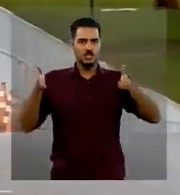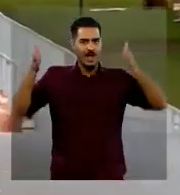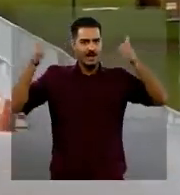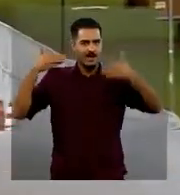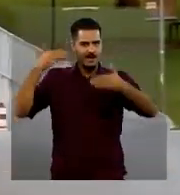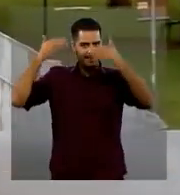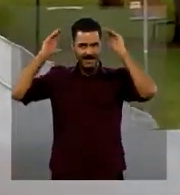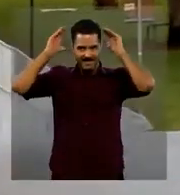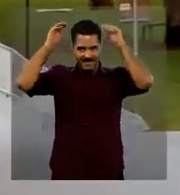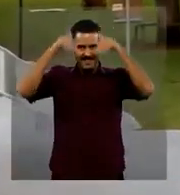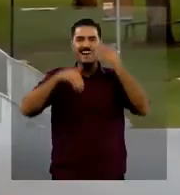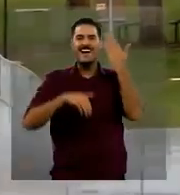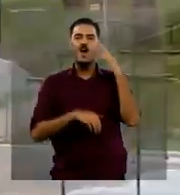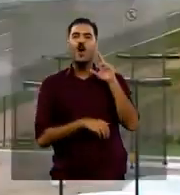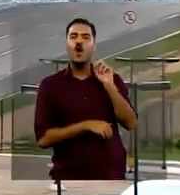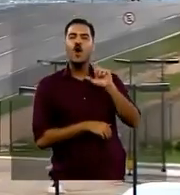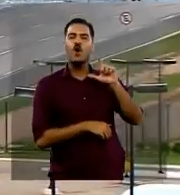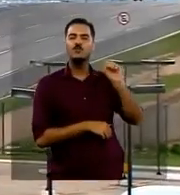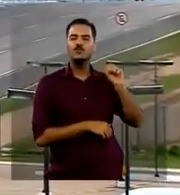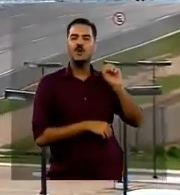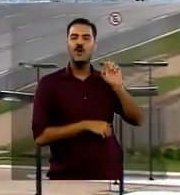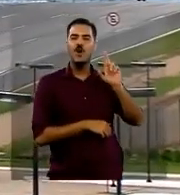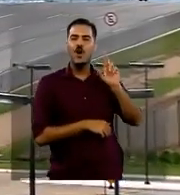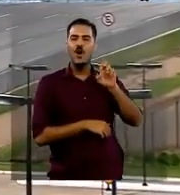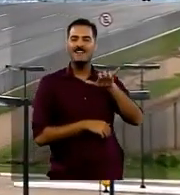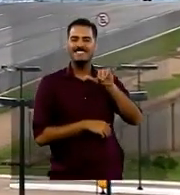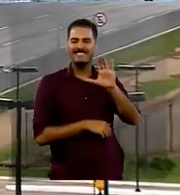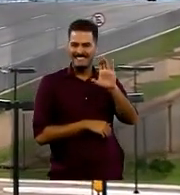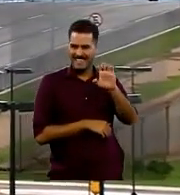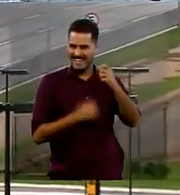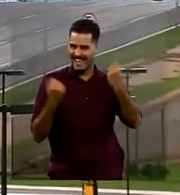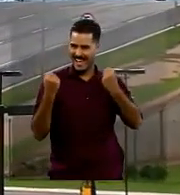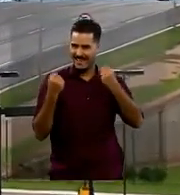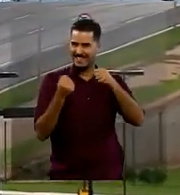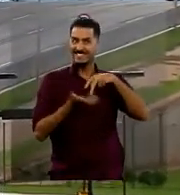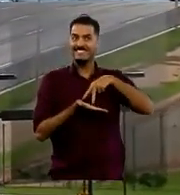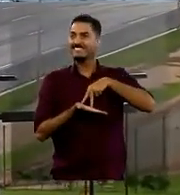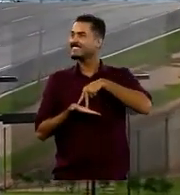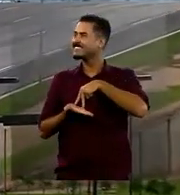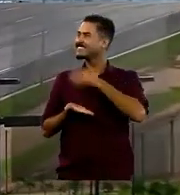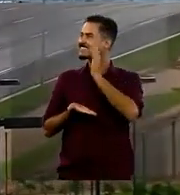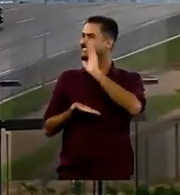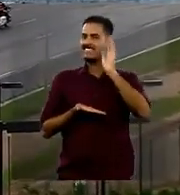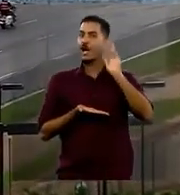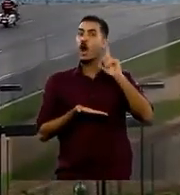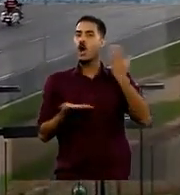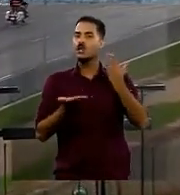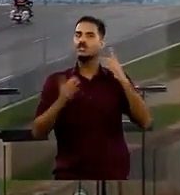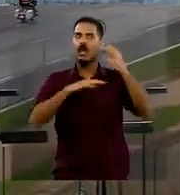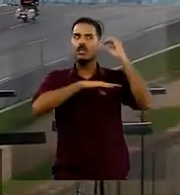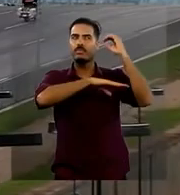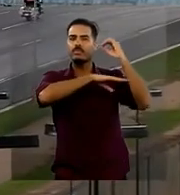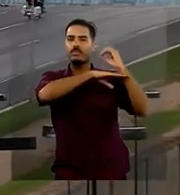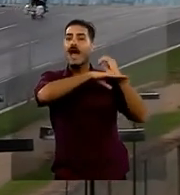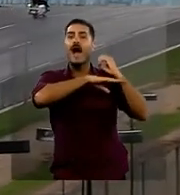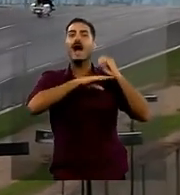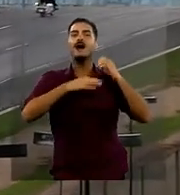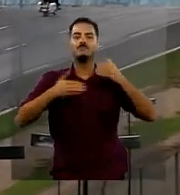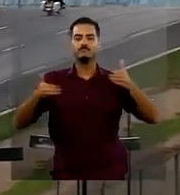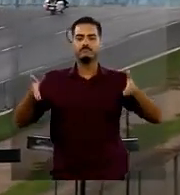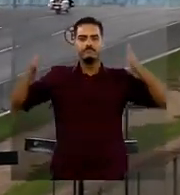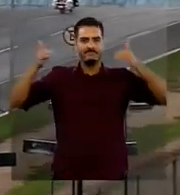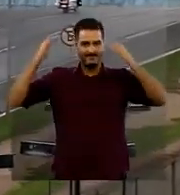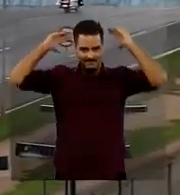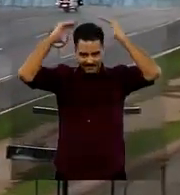Rolls Royce, entardece aqui, começa a anoitecer em Brasília. E o presidente então nessa saída para o Palácio do